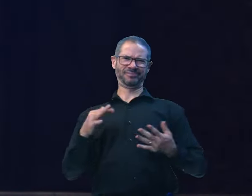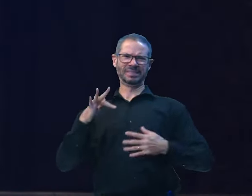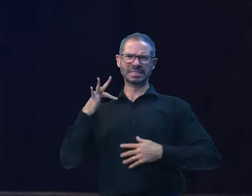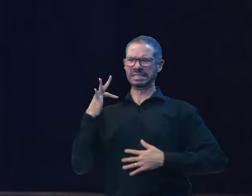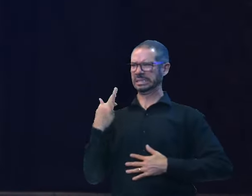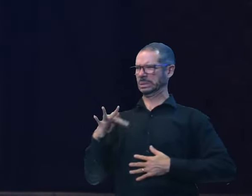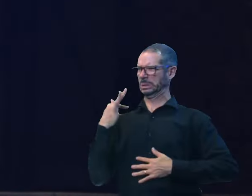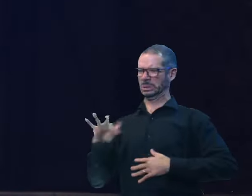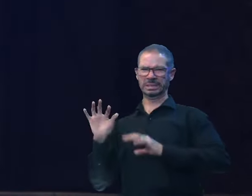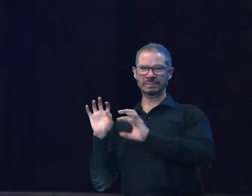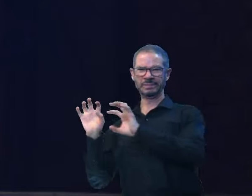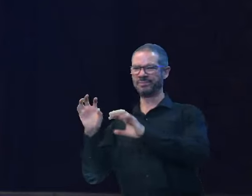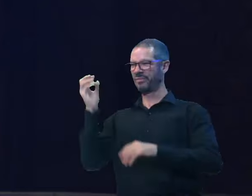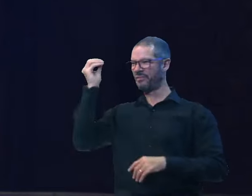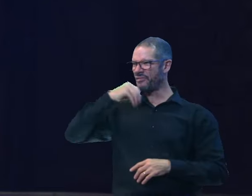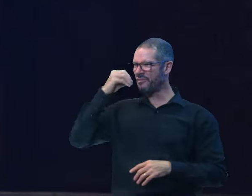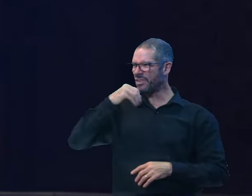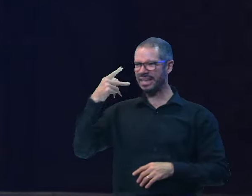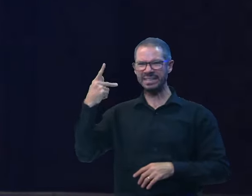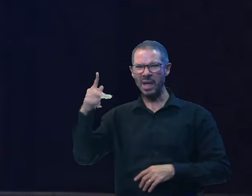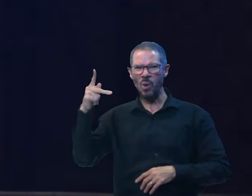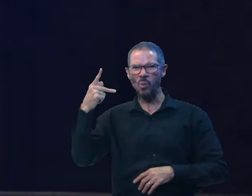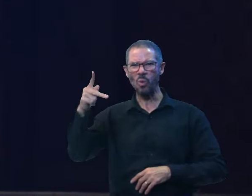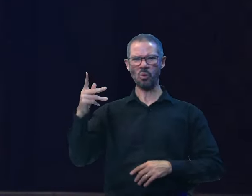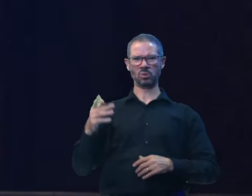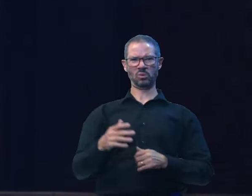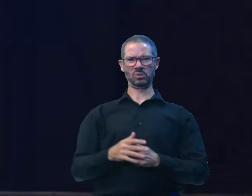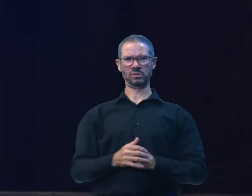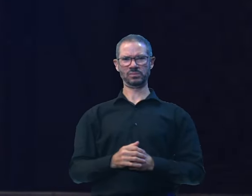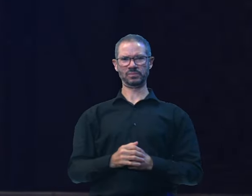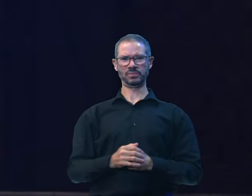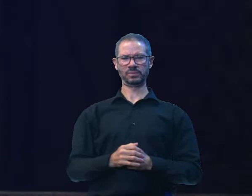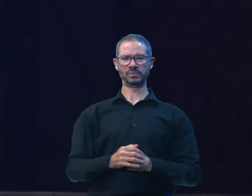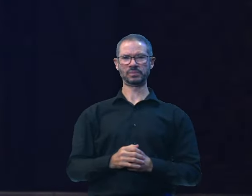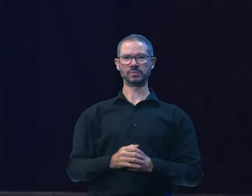nos outros pela fraqueza dos outros.